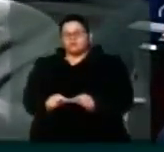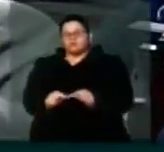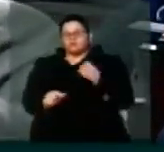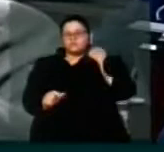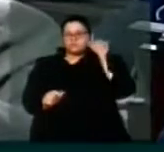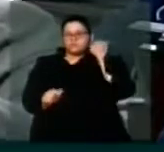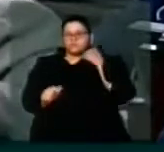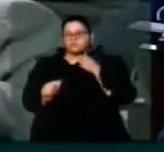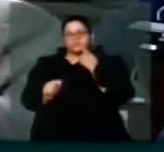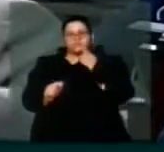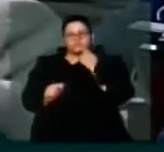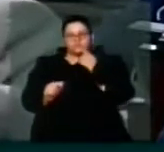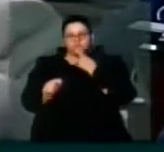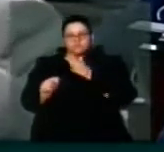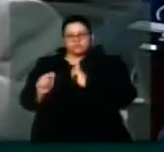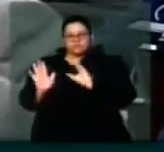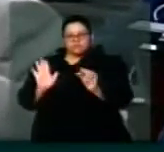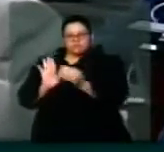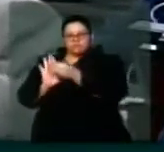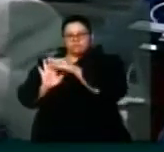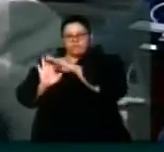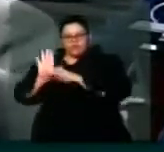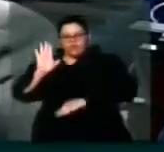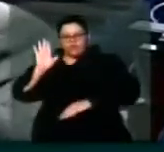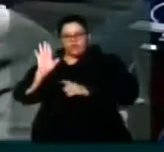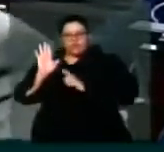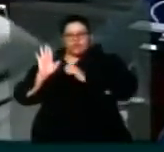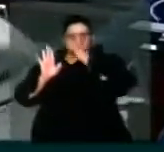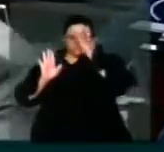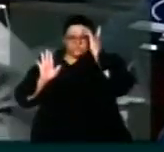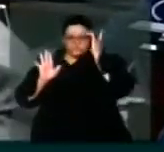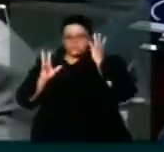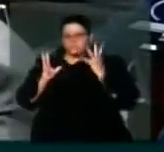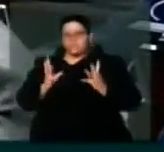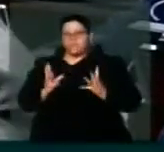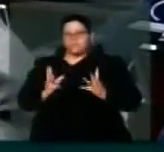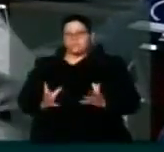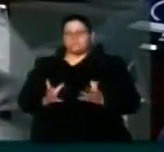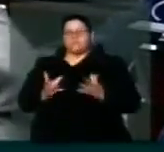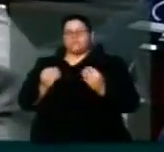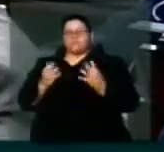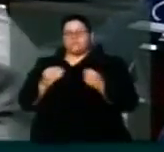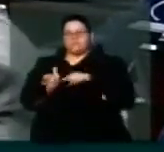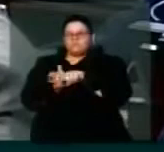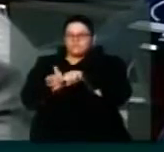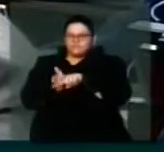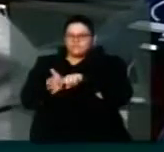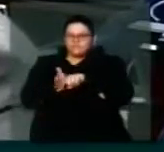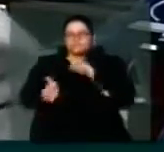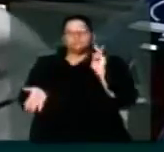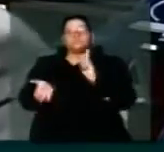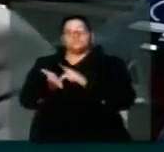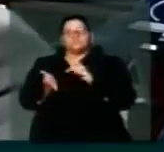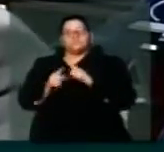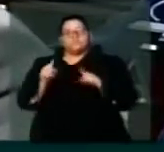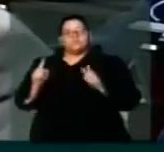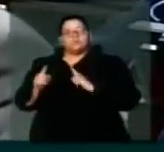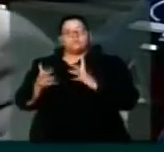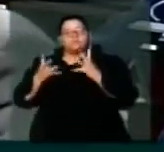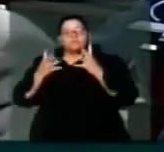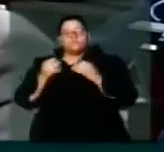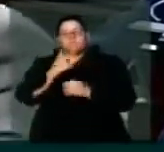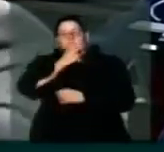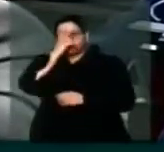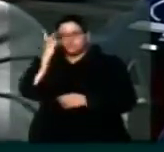saiu na sexta-feira, tem muita gente que tem que ser investigado. Mas tem muita gente que já poderia ter sido